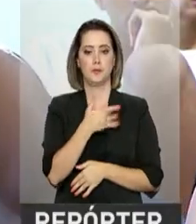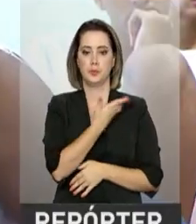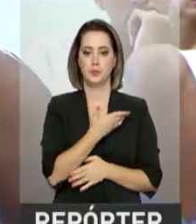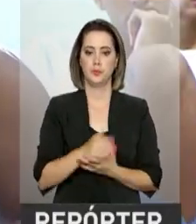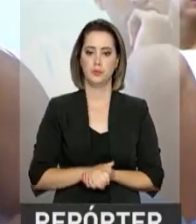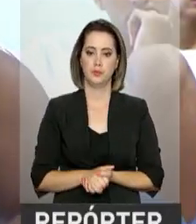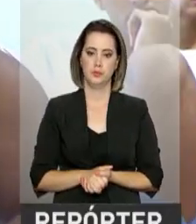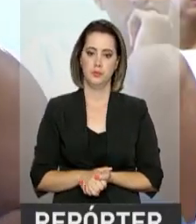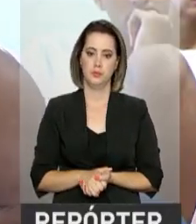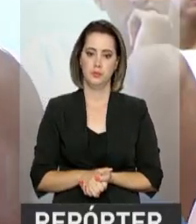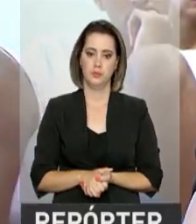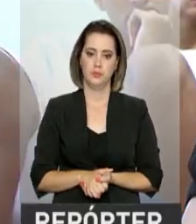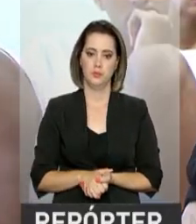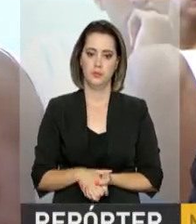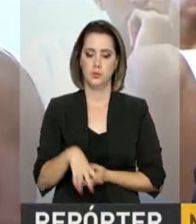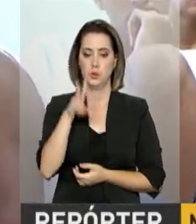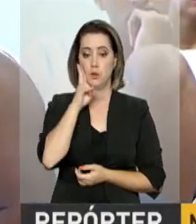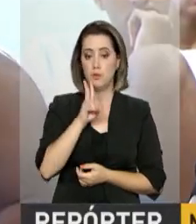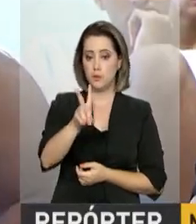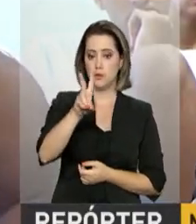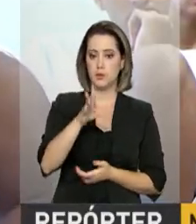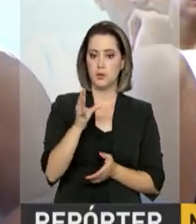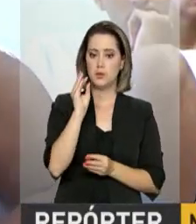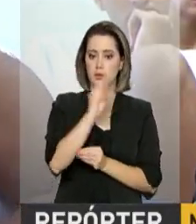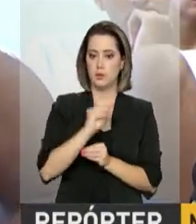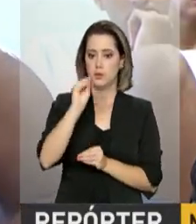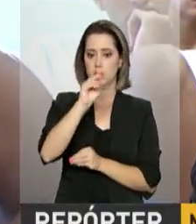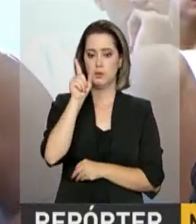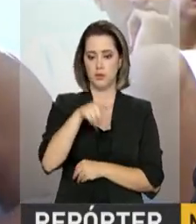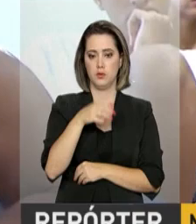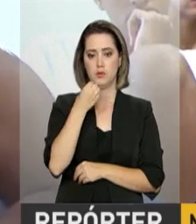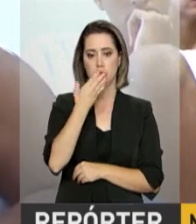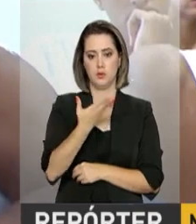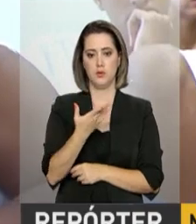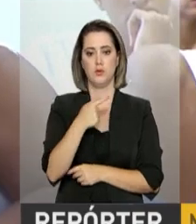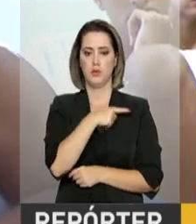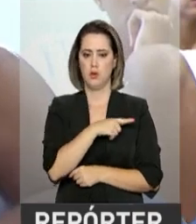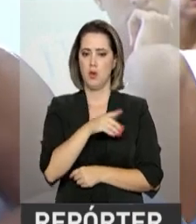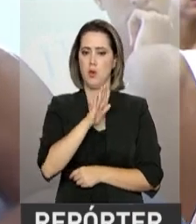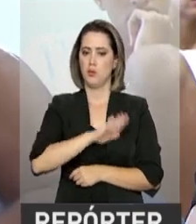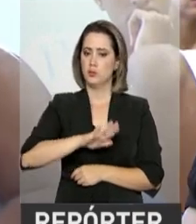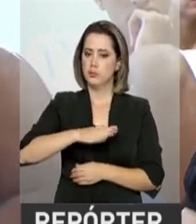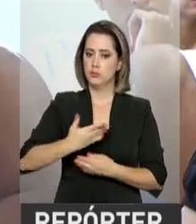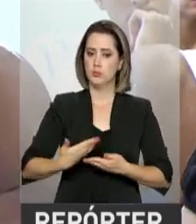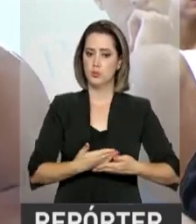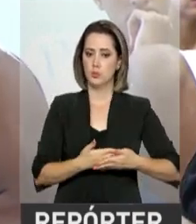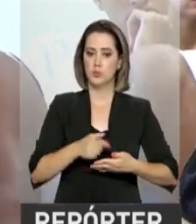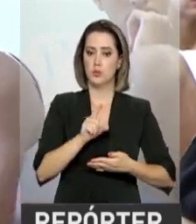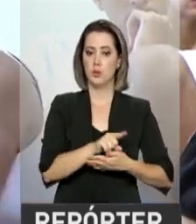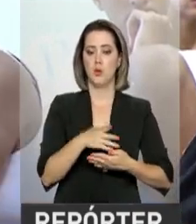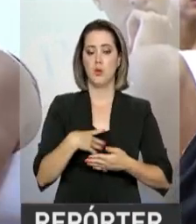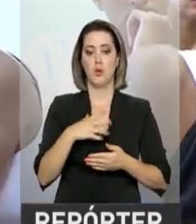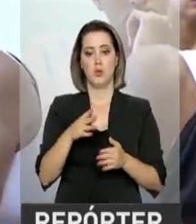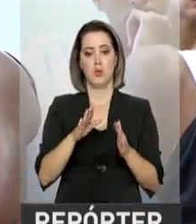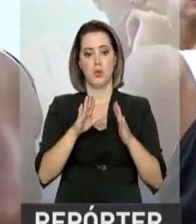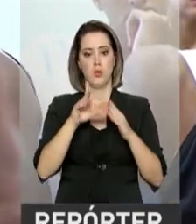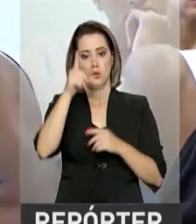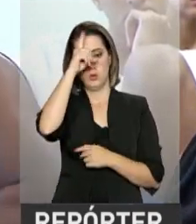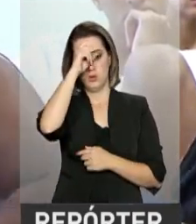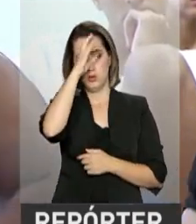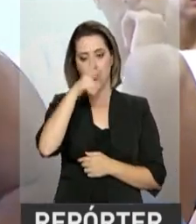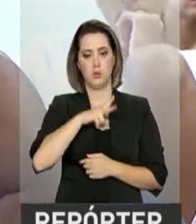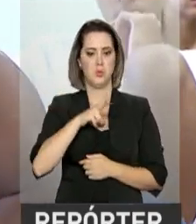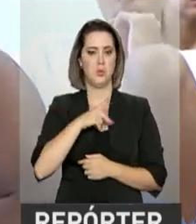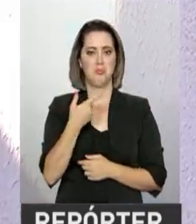triagem, você vê que o cuidado é muito bom. O Gustavo fazia acompanhamento de uma rede particular e eu não vejo